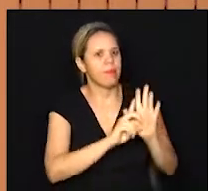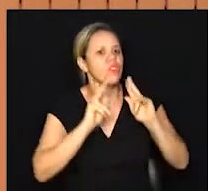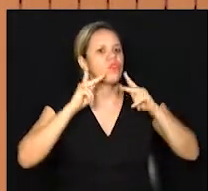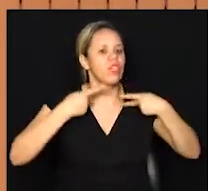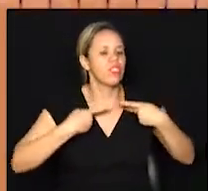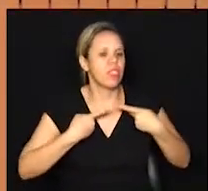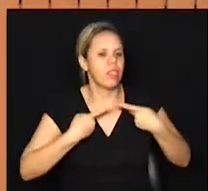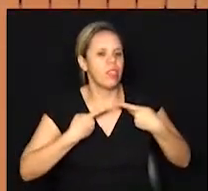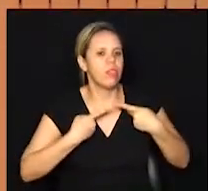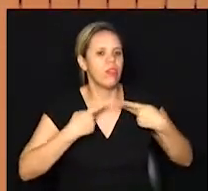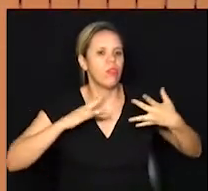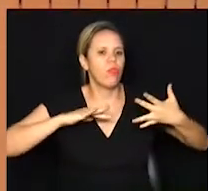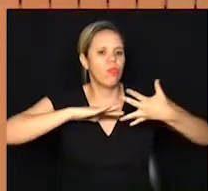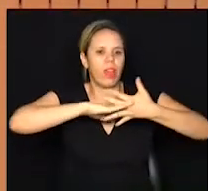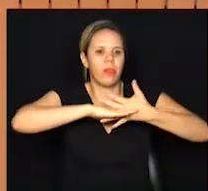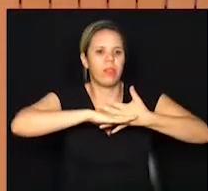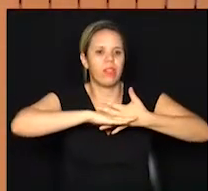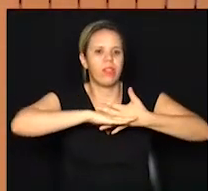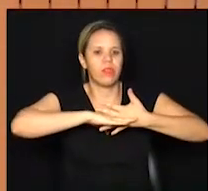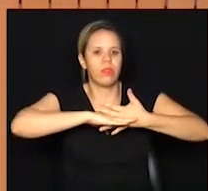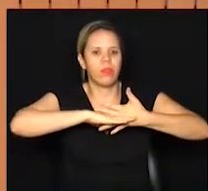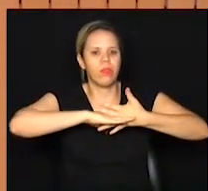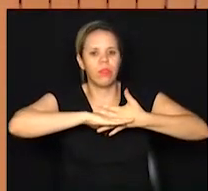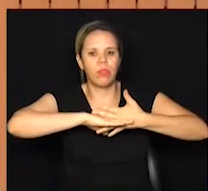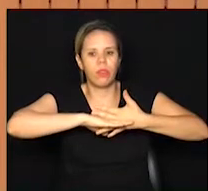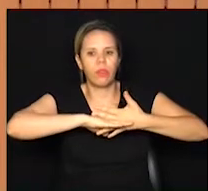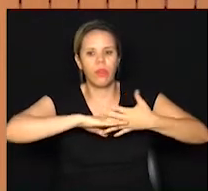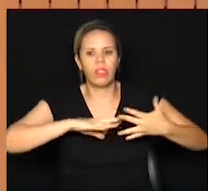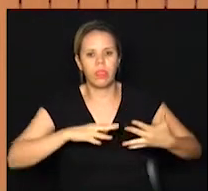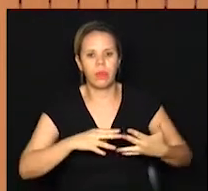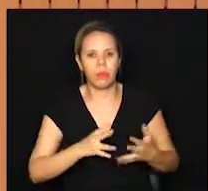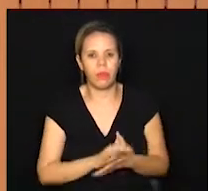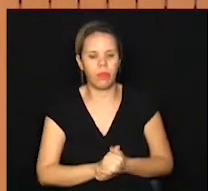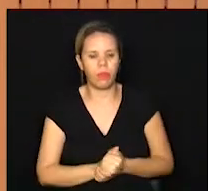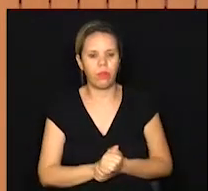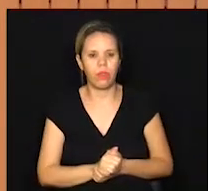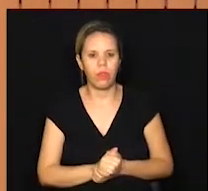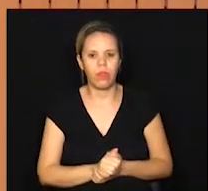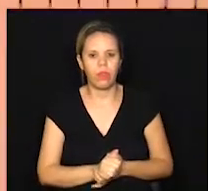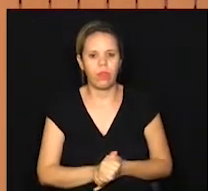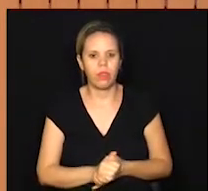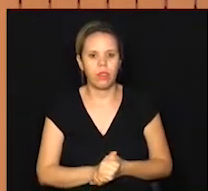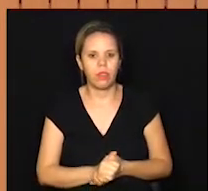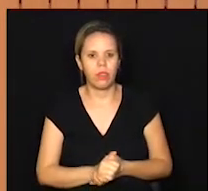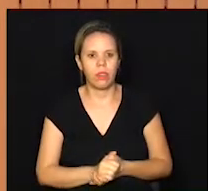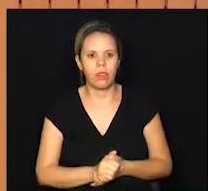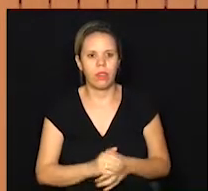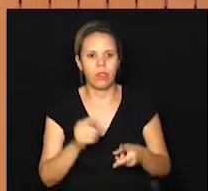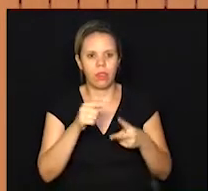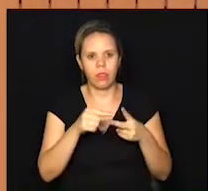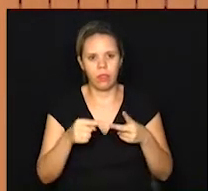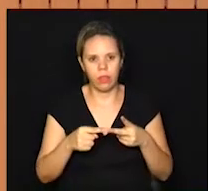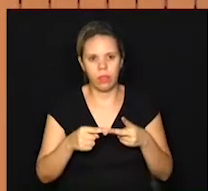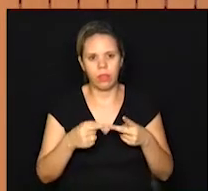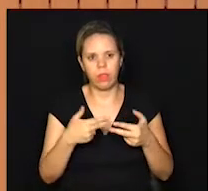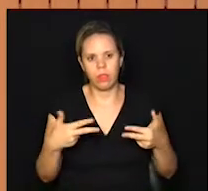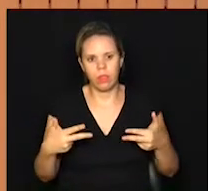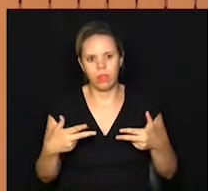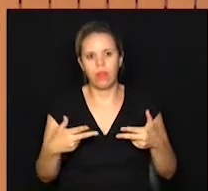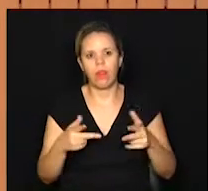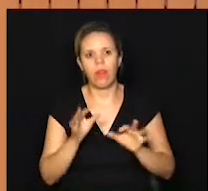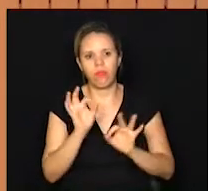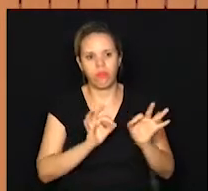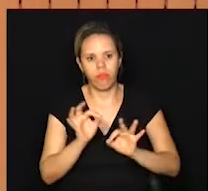em reunião extraordinária, onde temos aqui dois pontos de pauta a ser tratado